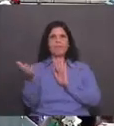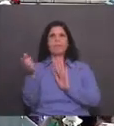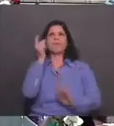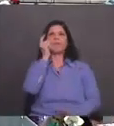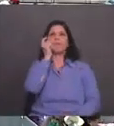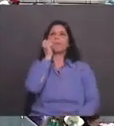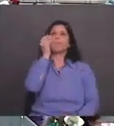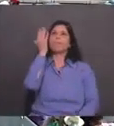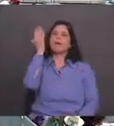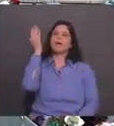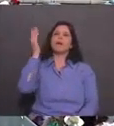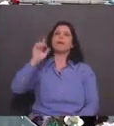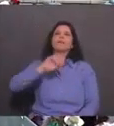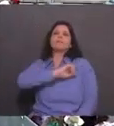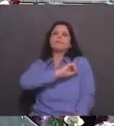Pater